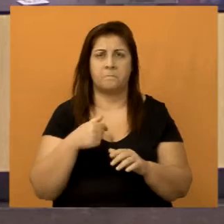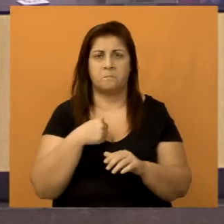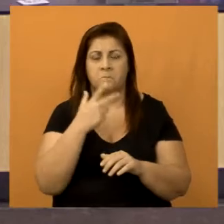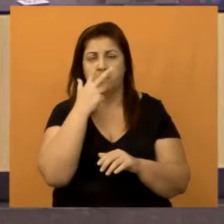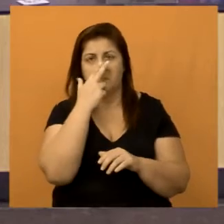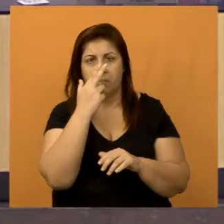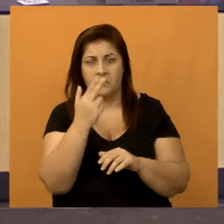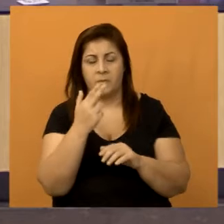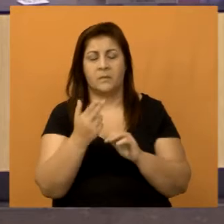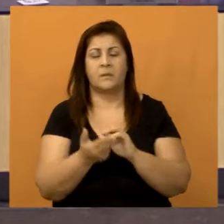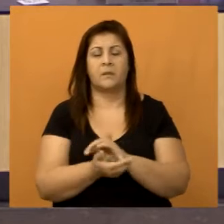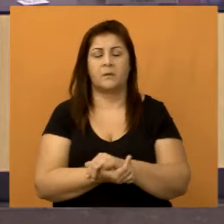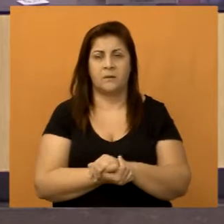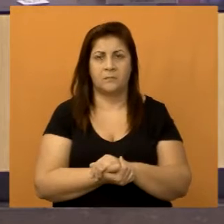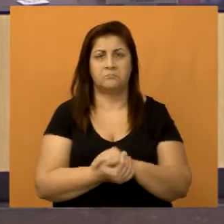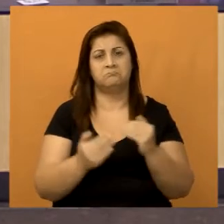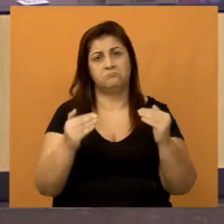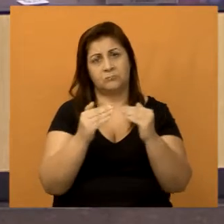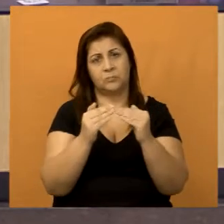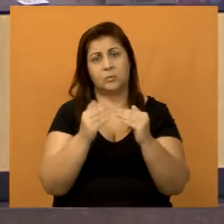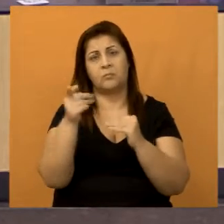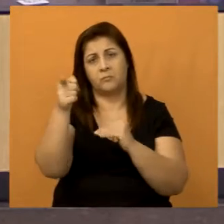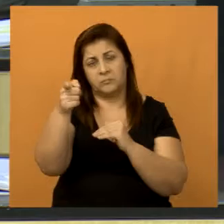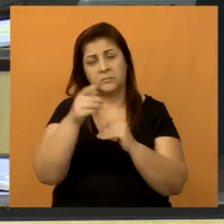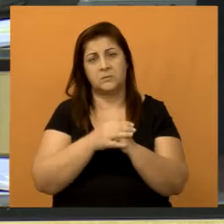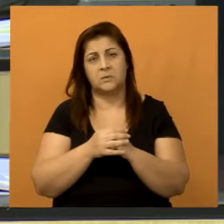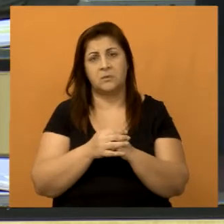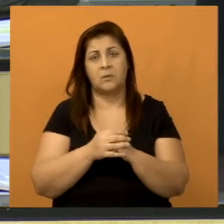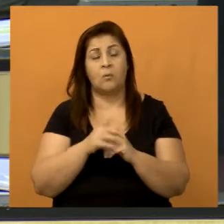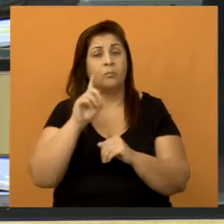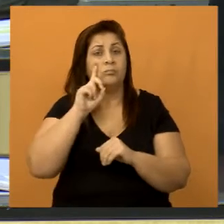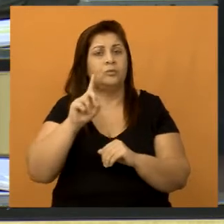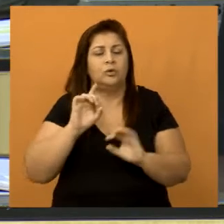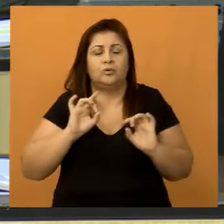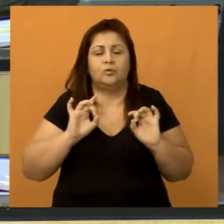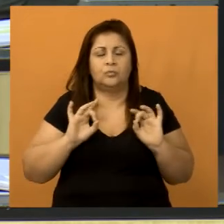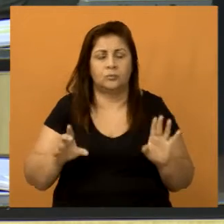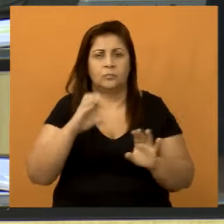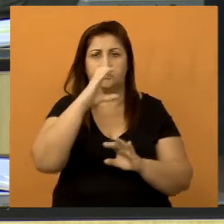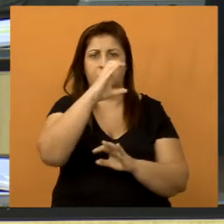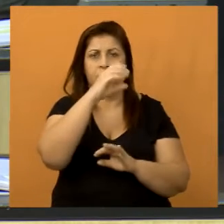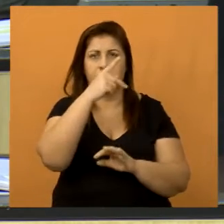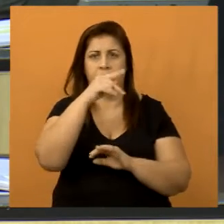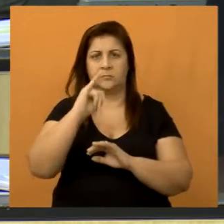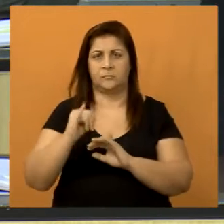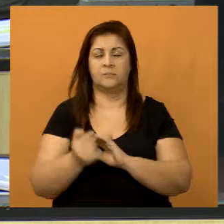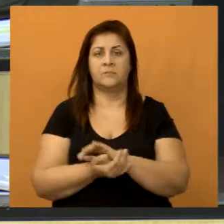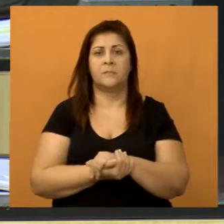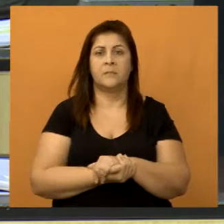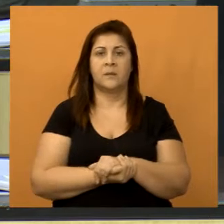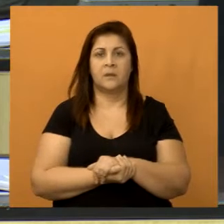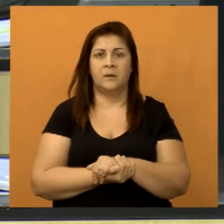acho, concordo com você, Rodrigo, que tem que ter um momento especial da CPI.